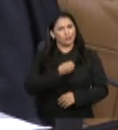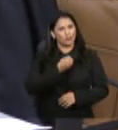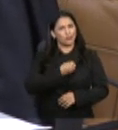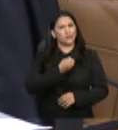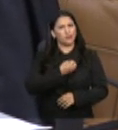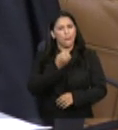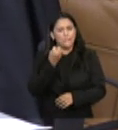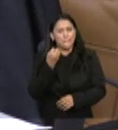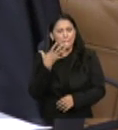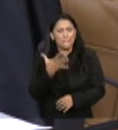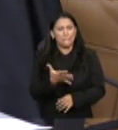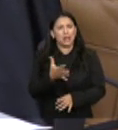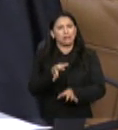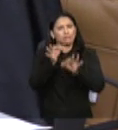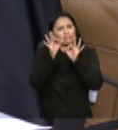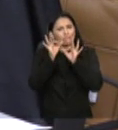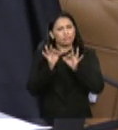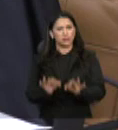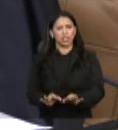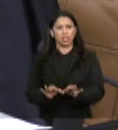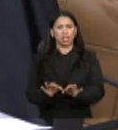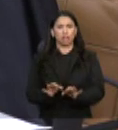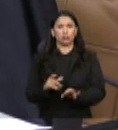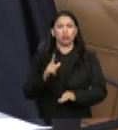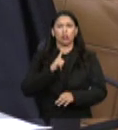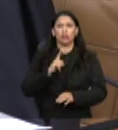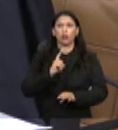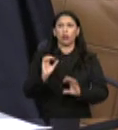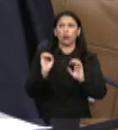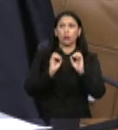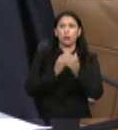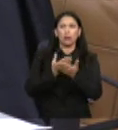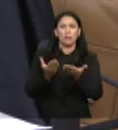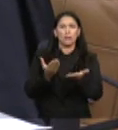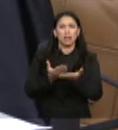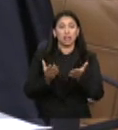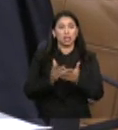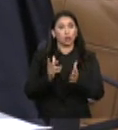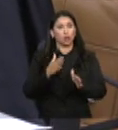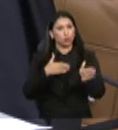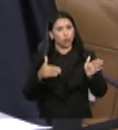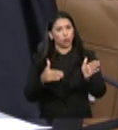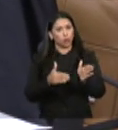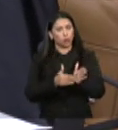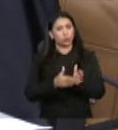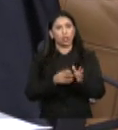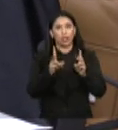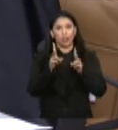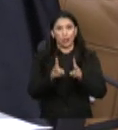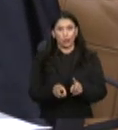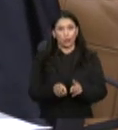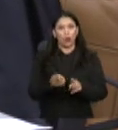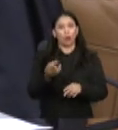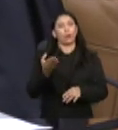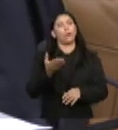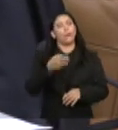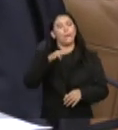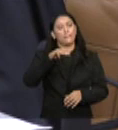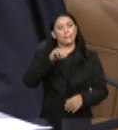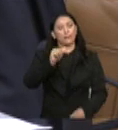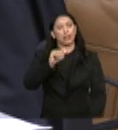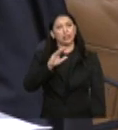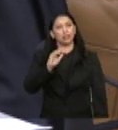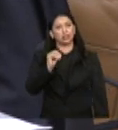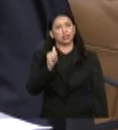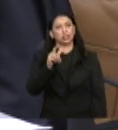nela não se fez alheio a quem era destinatário de sua admiração Como Machado de Assis ele